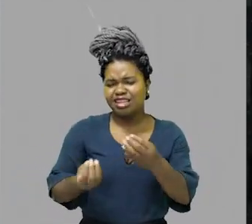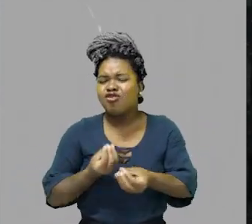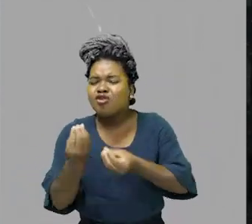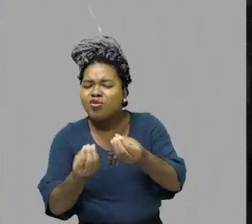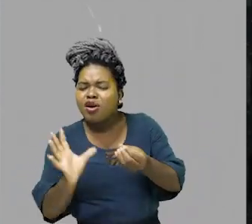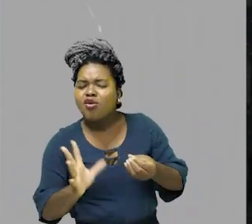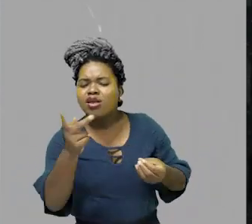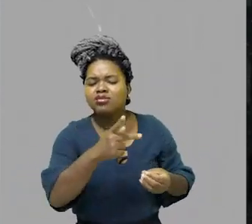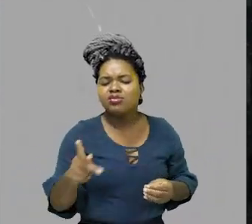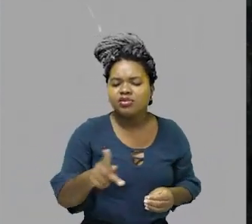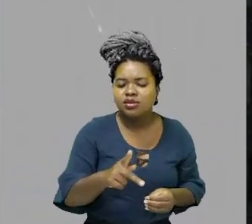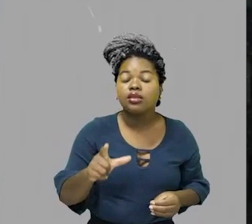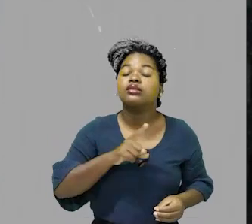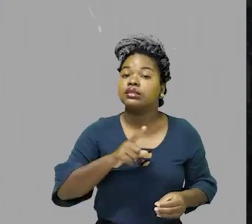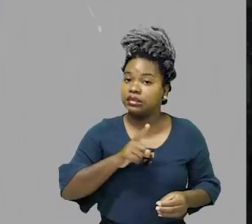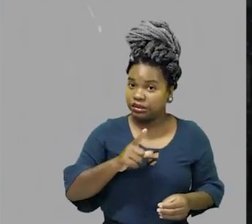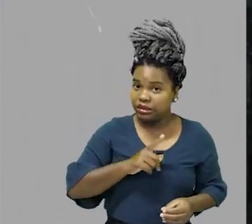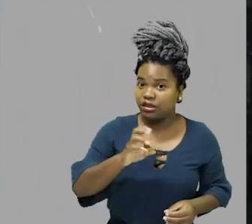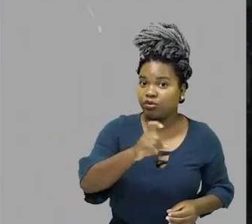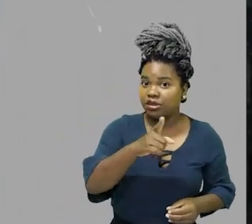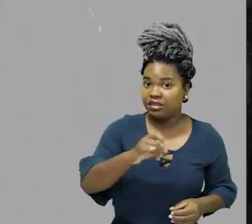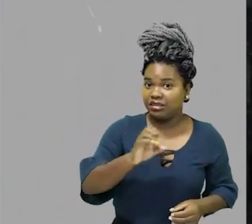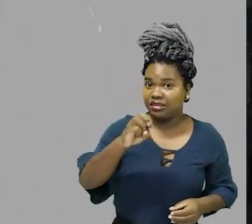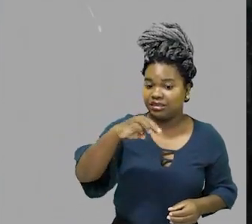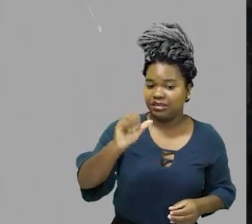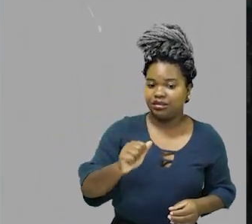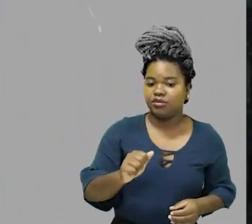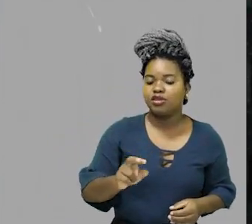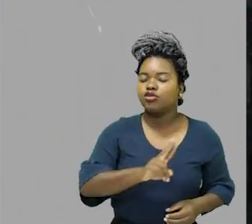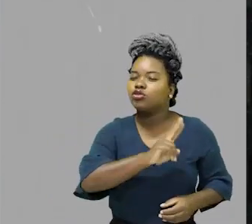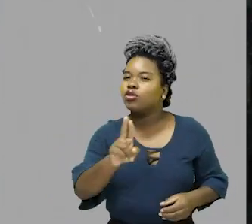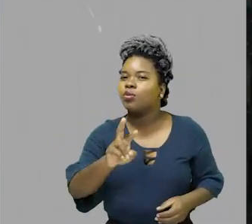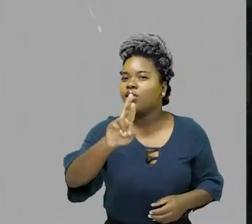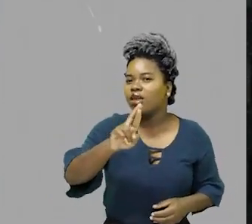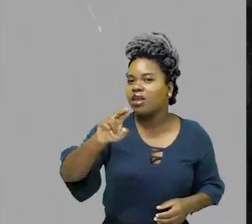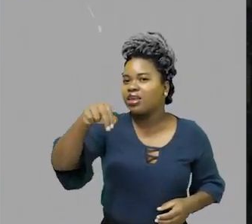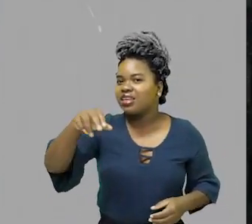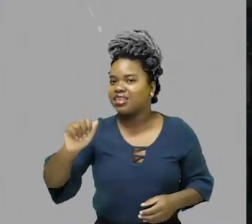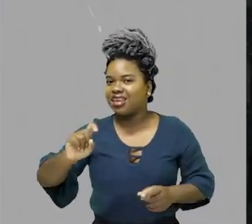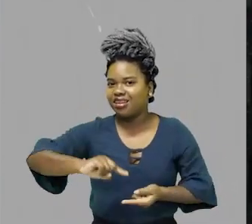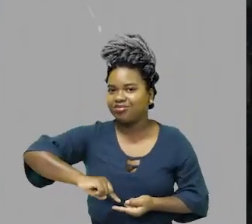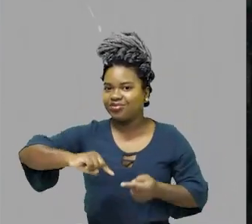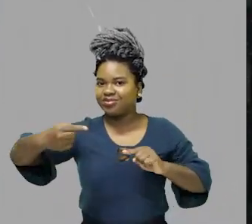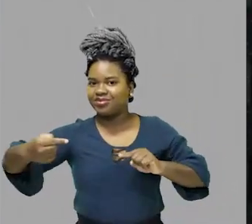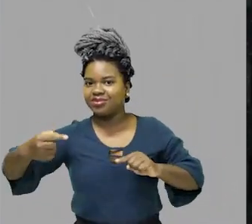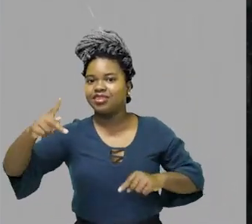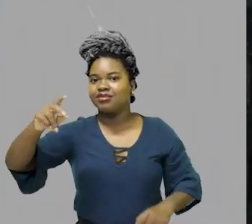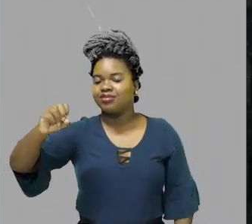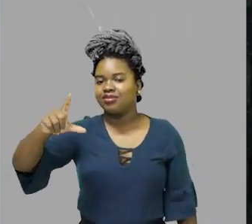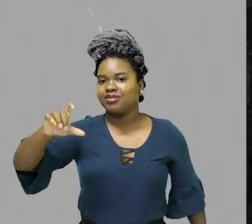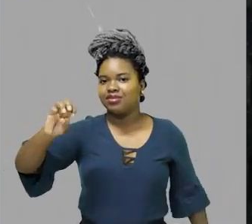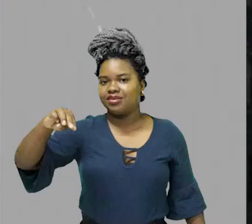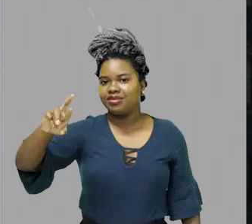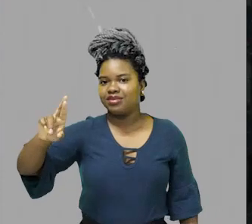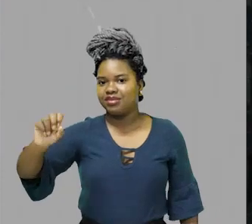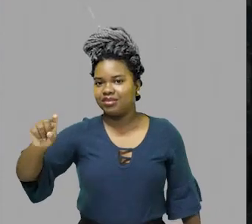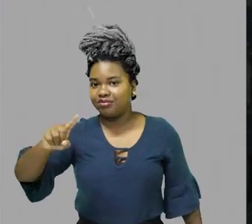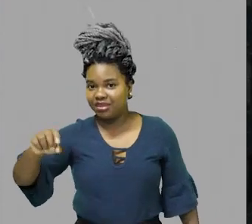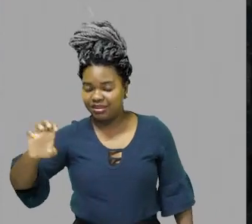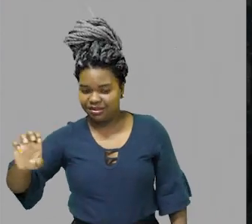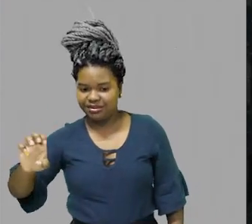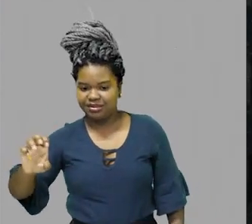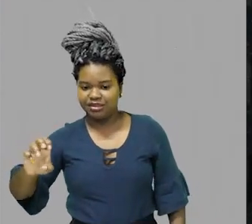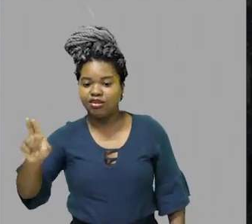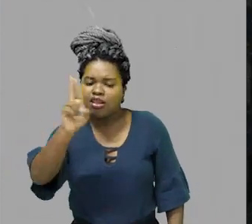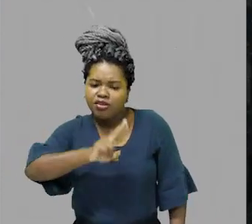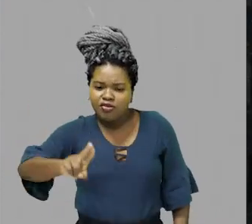uma enzima chamada RNA polimerase. Ela vai utilizar a informação que está